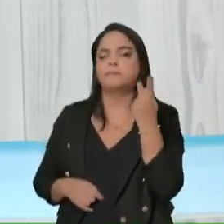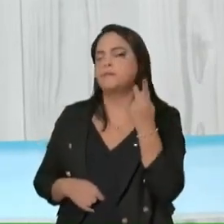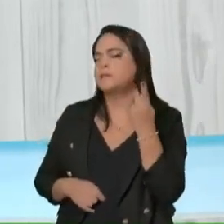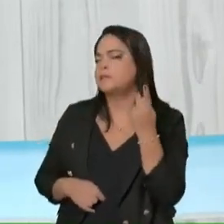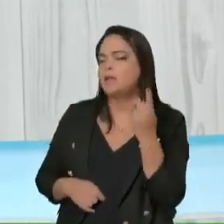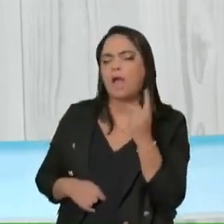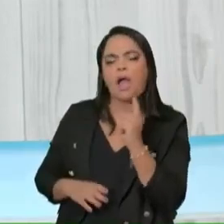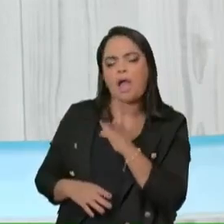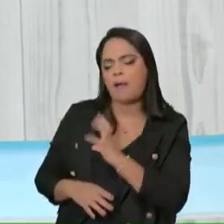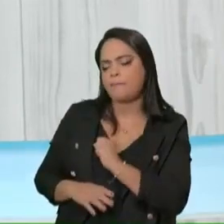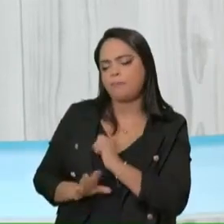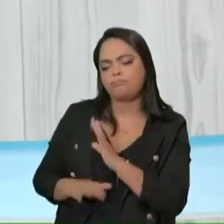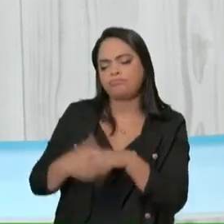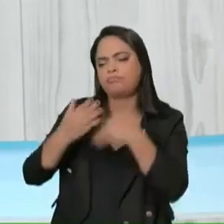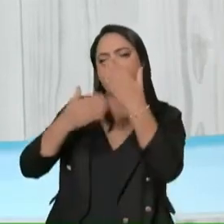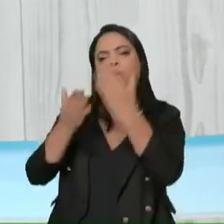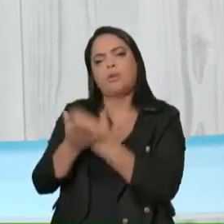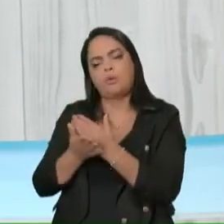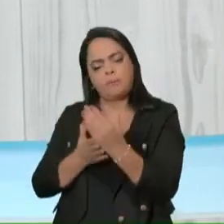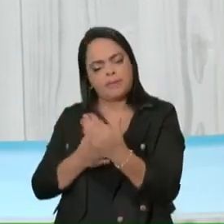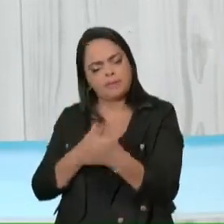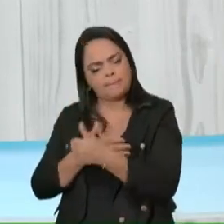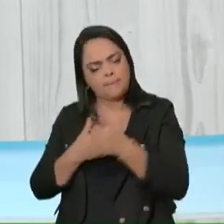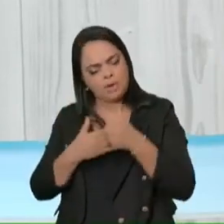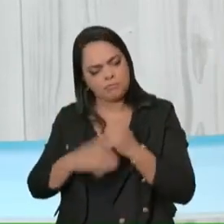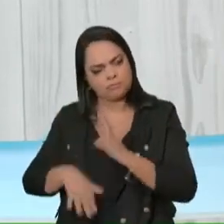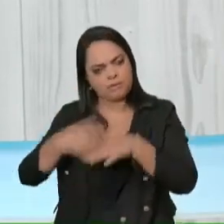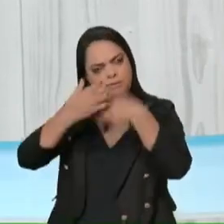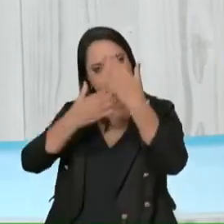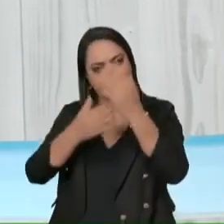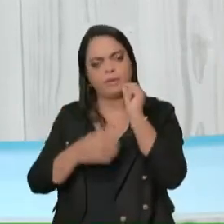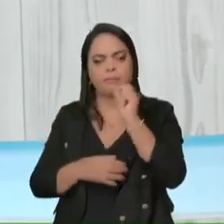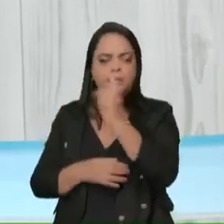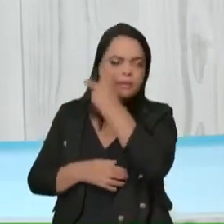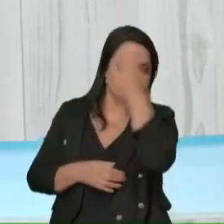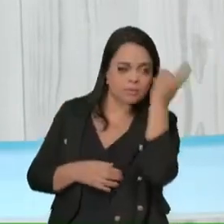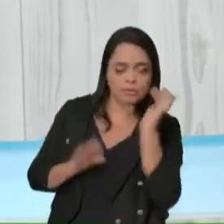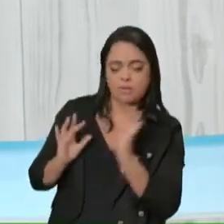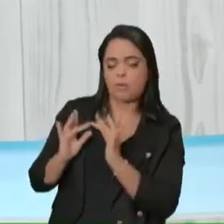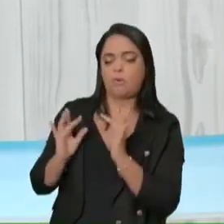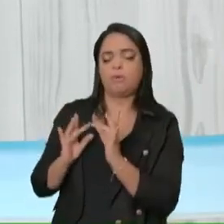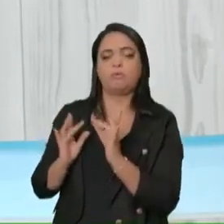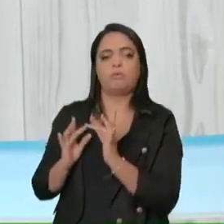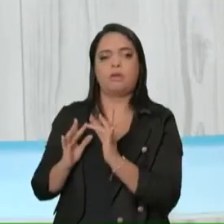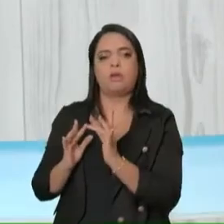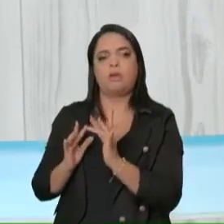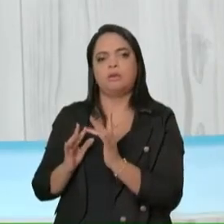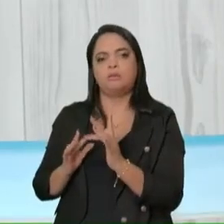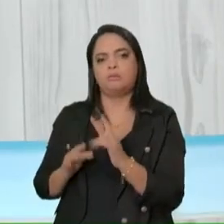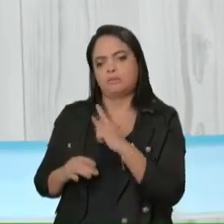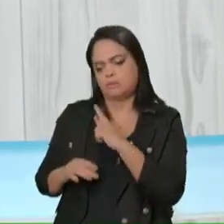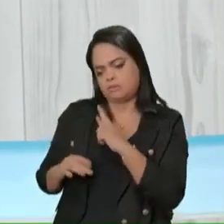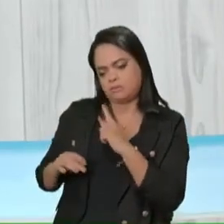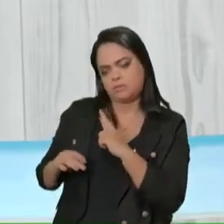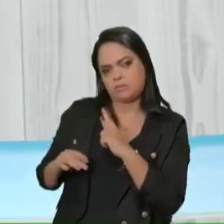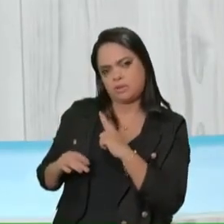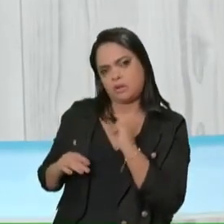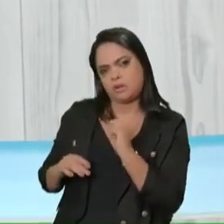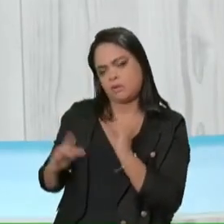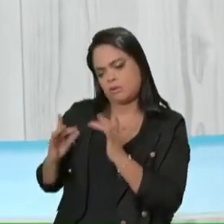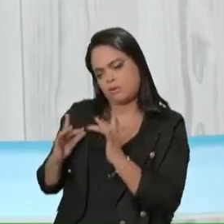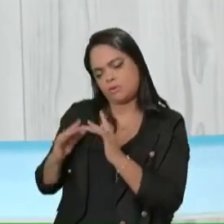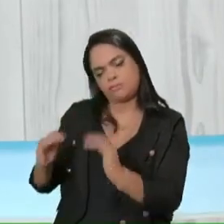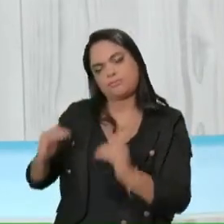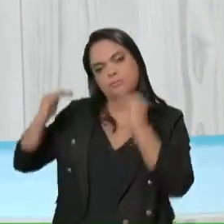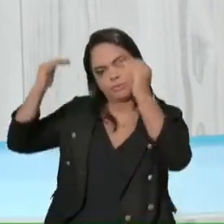amor, que elas começassem a evoluir moralmente para que aqueles contatos fossem com espíritos da mesma faixa vibratória ou